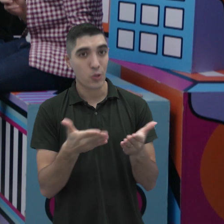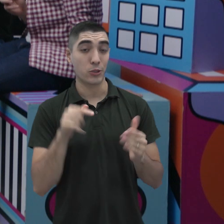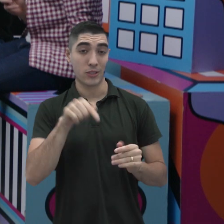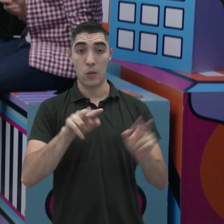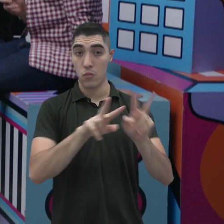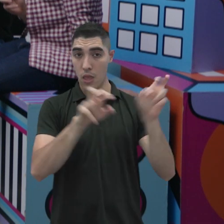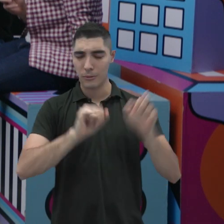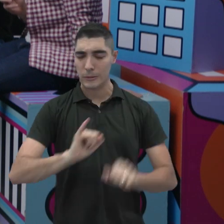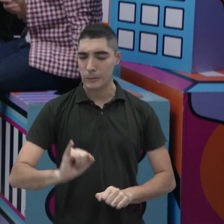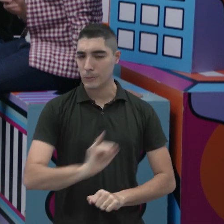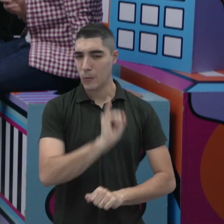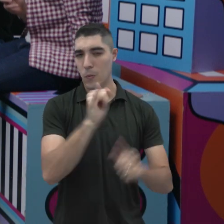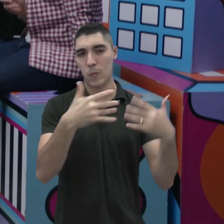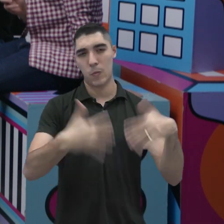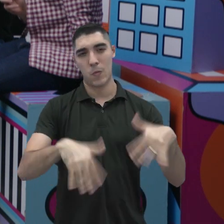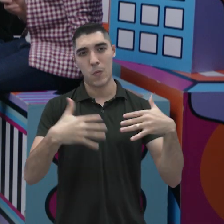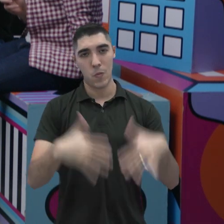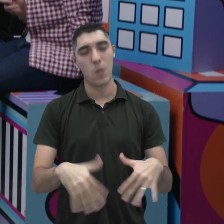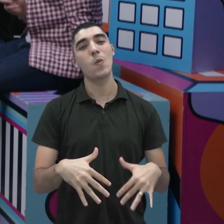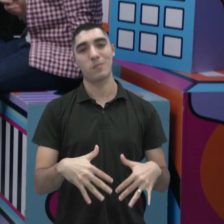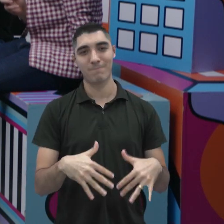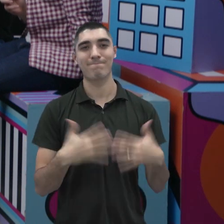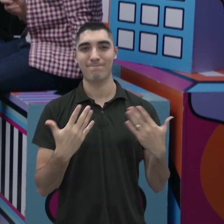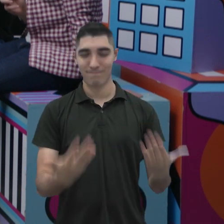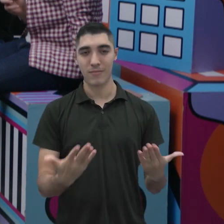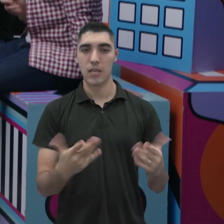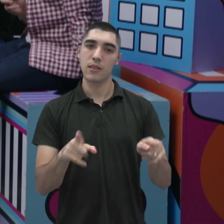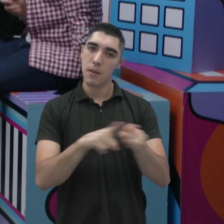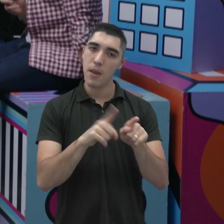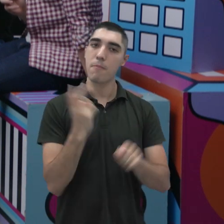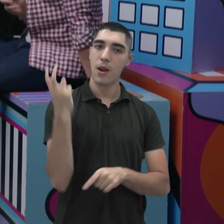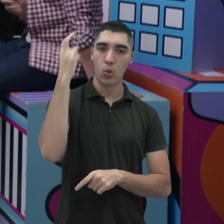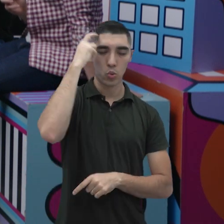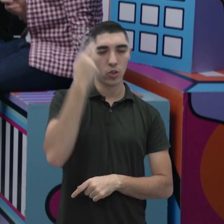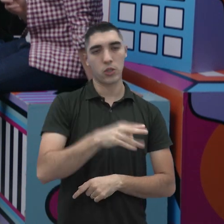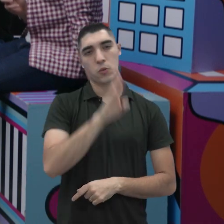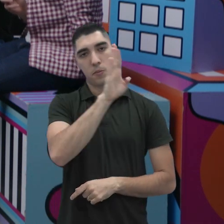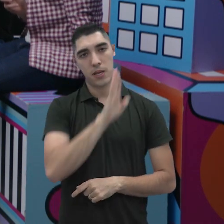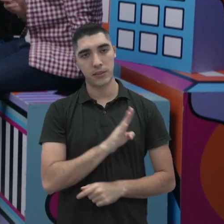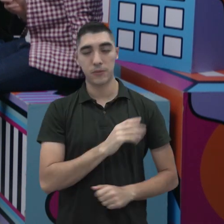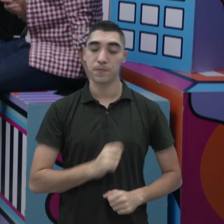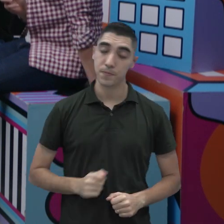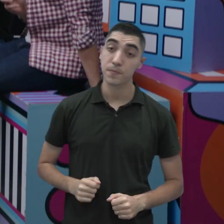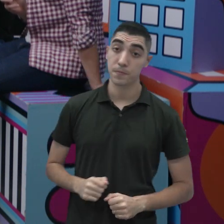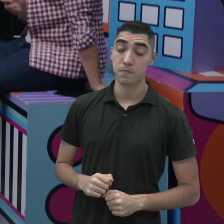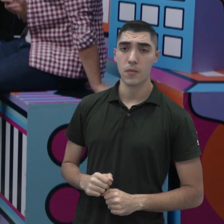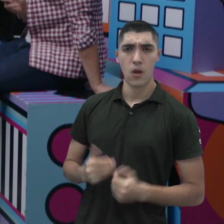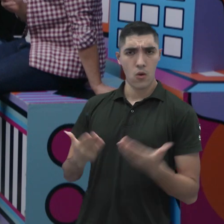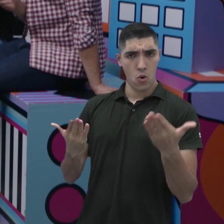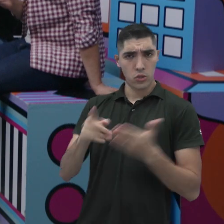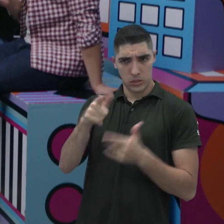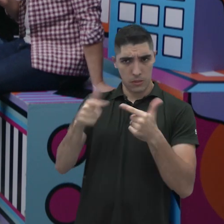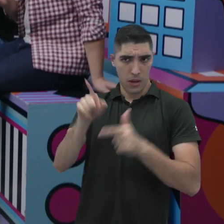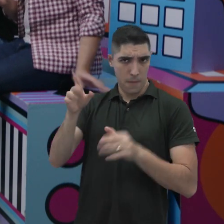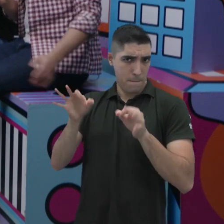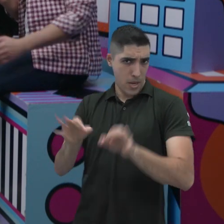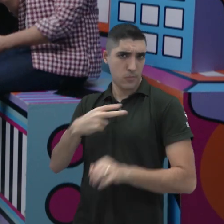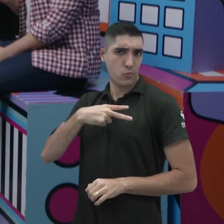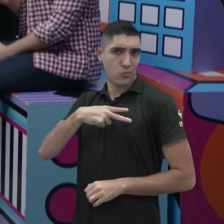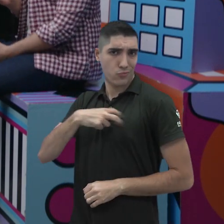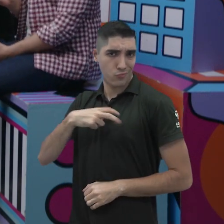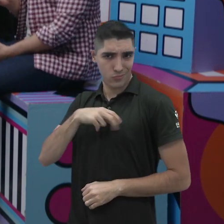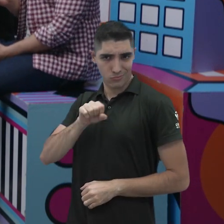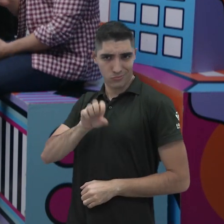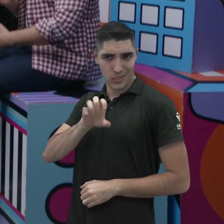com vocês sobre um tema tão importante para a nossa cidade, né, e para a cultura do nosso país. Hoje você está trabalhando diretamente no